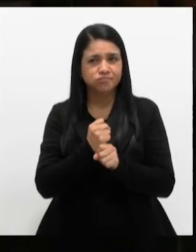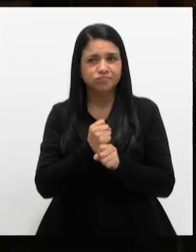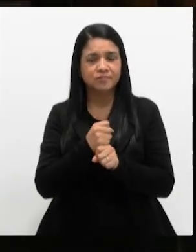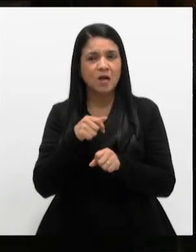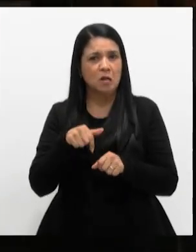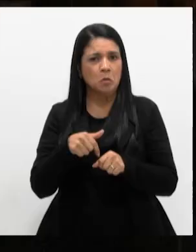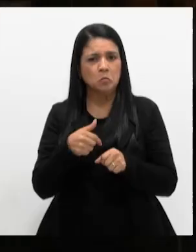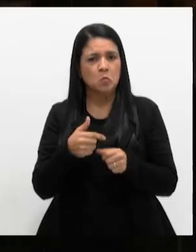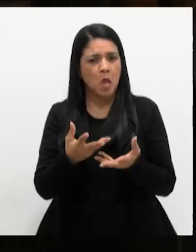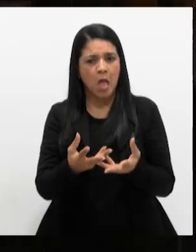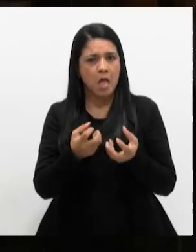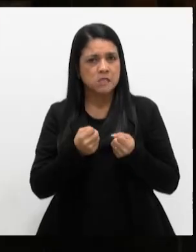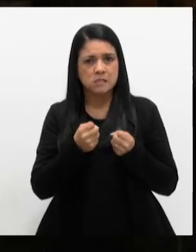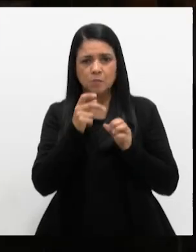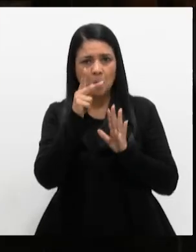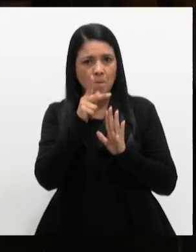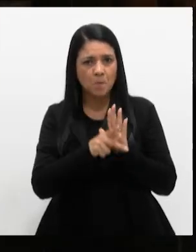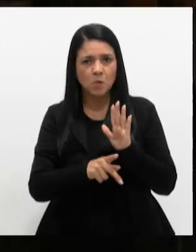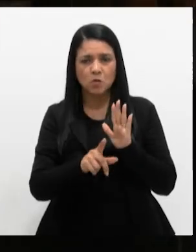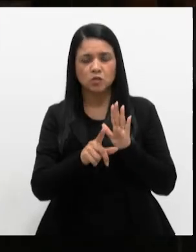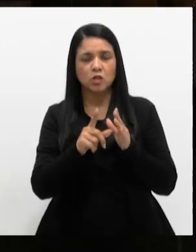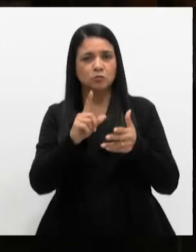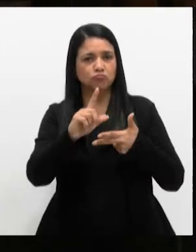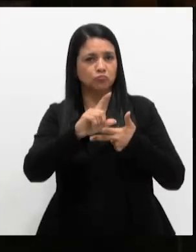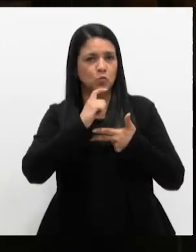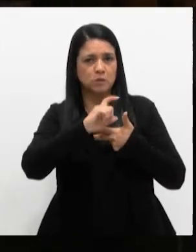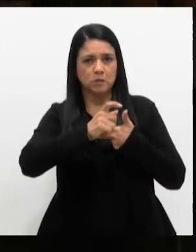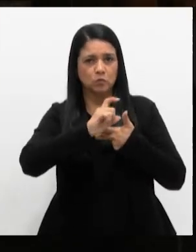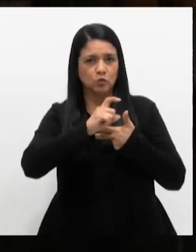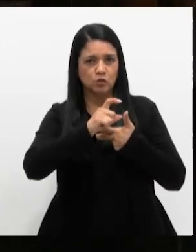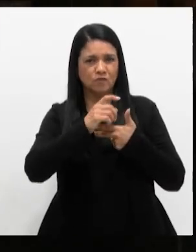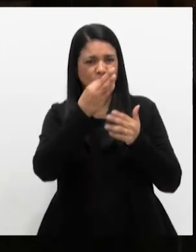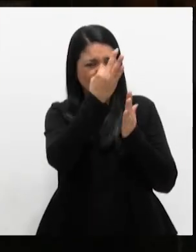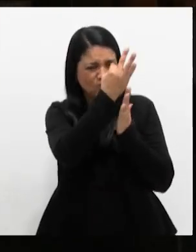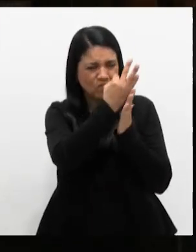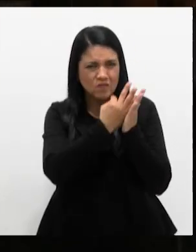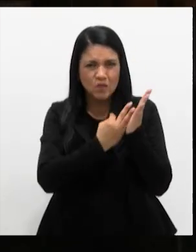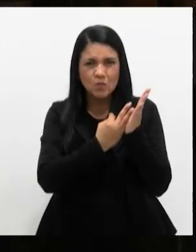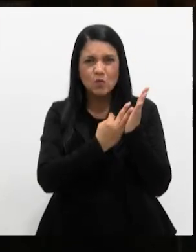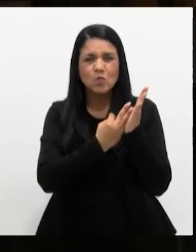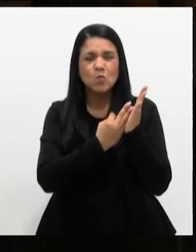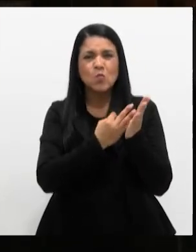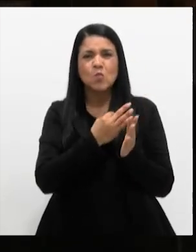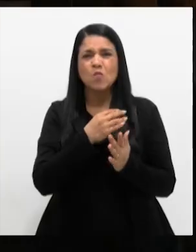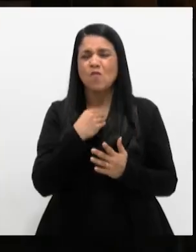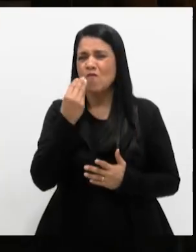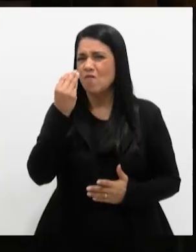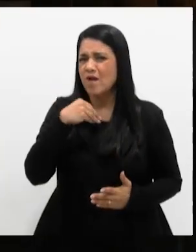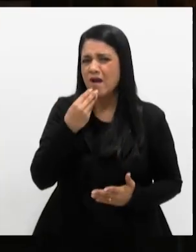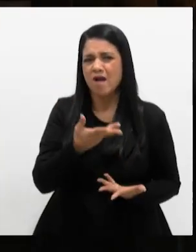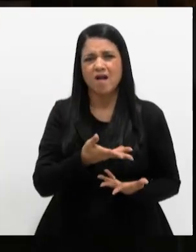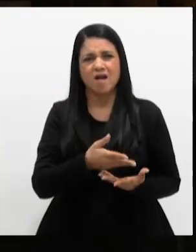na casa um projeto executivo com uma redação tão frágil.